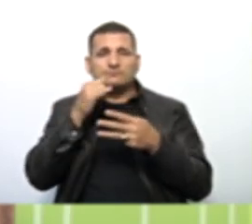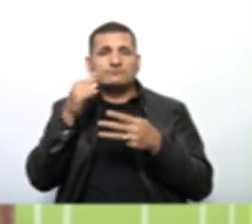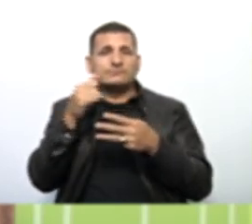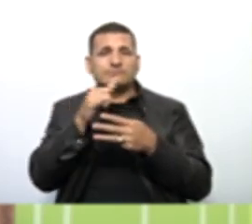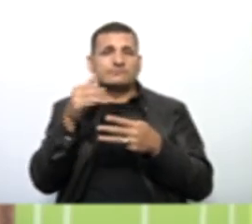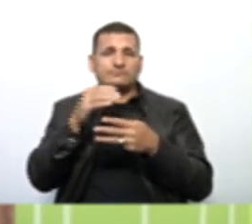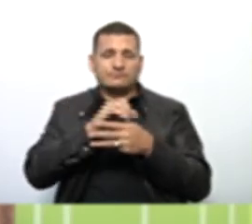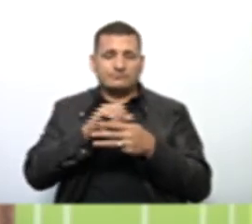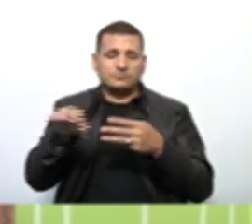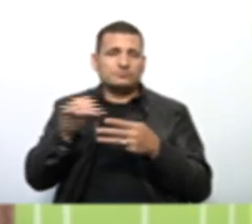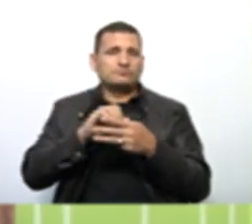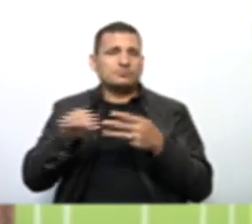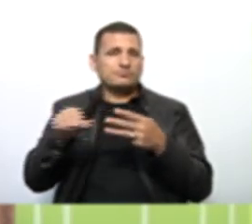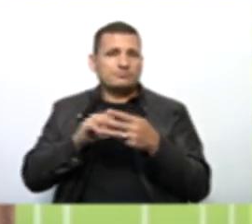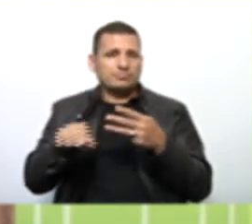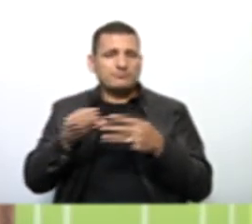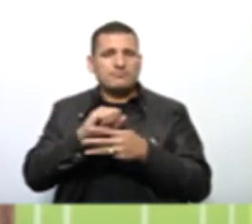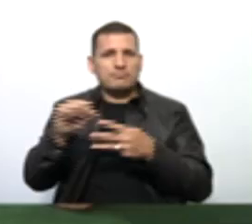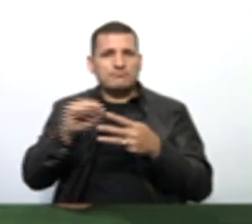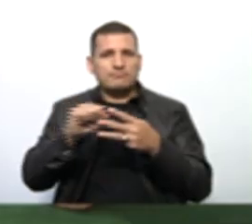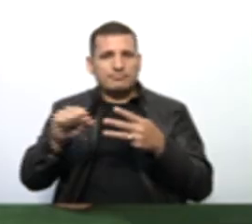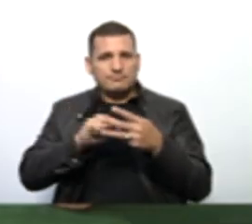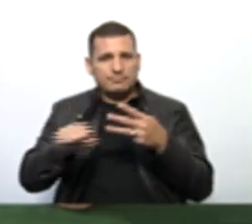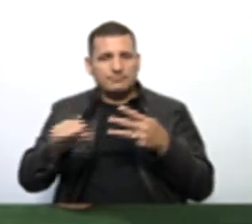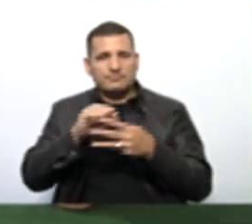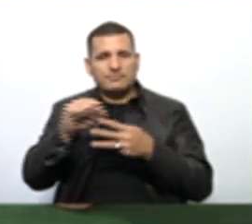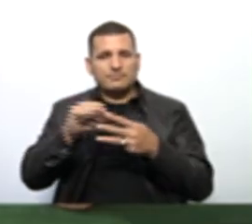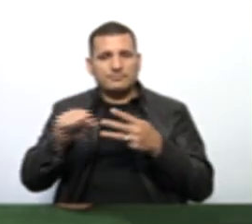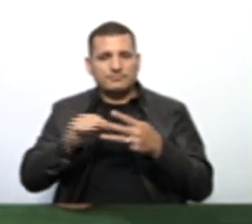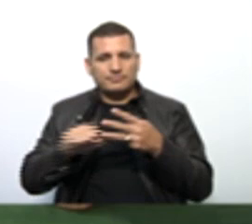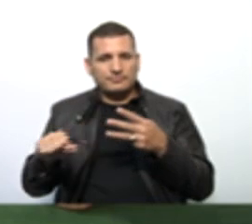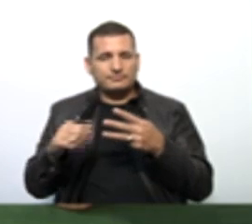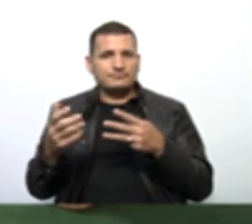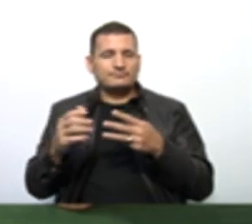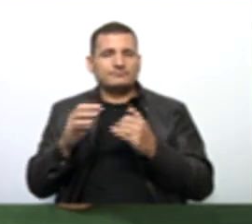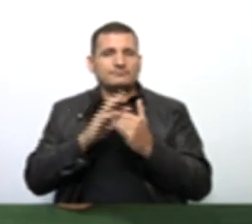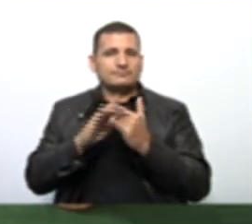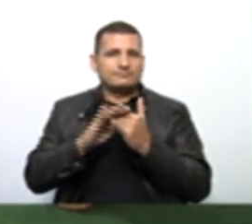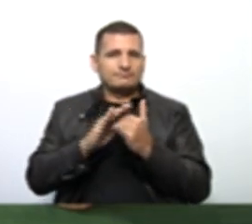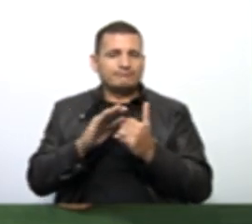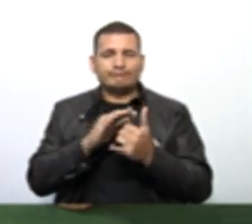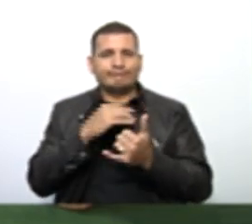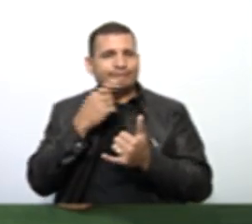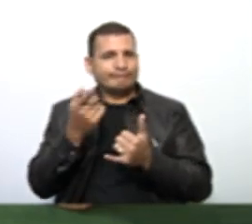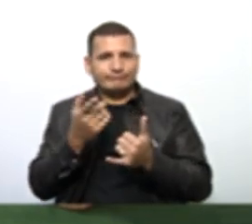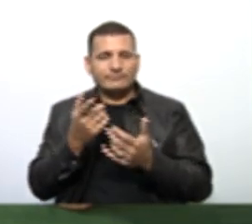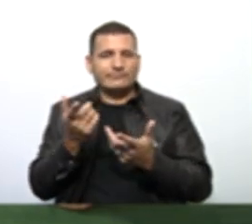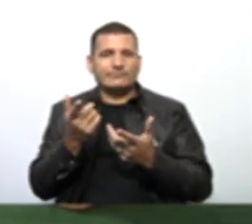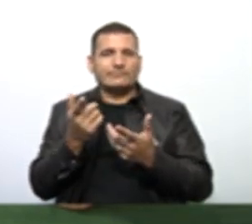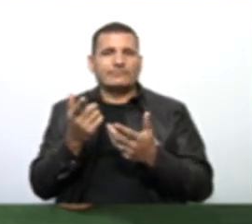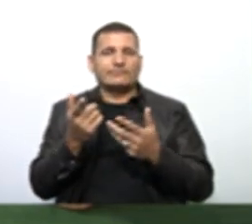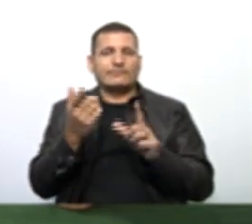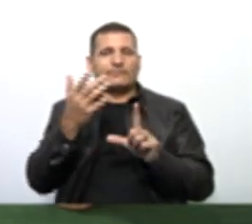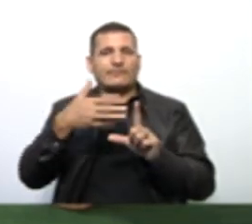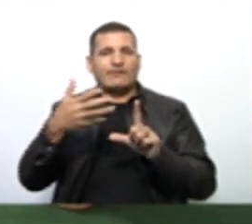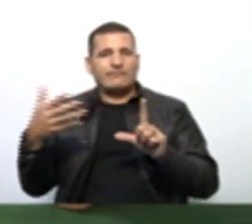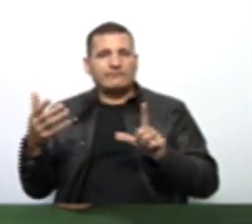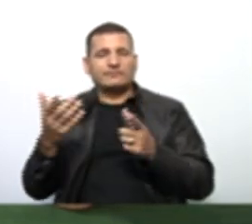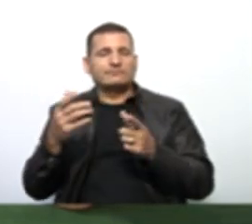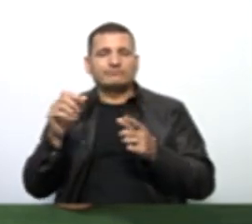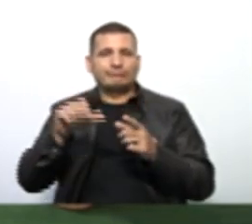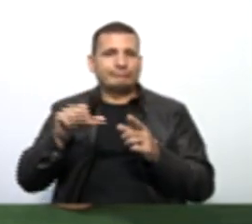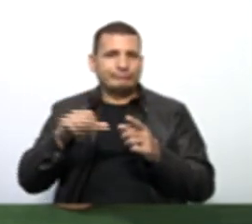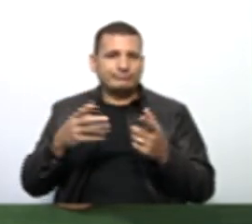passa aí pessoal é isso né pra mim é isso aí o youtube netflix pode esquecer pode esquecer então você pensa em